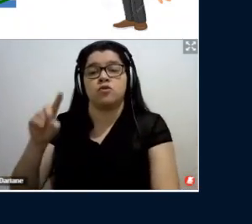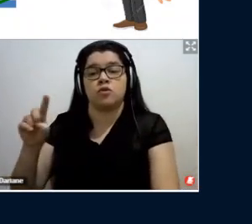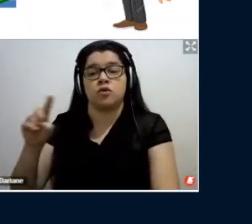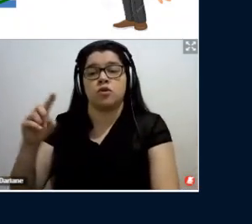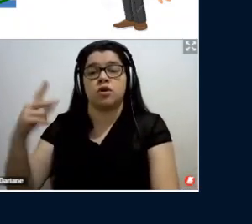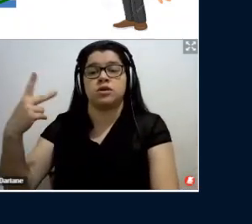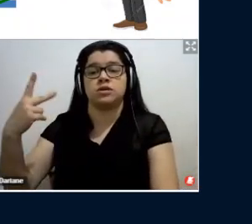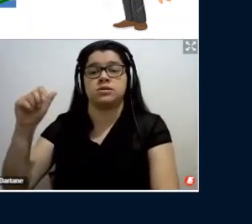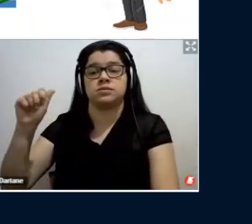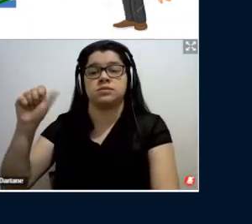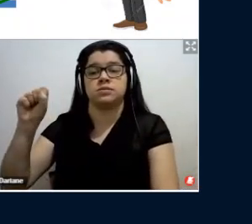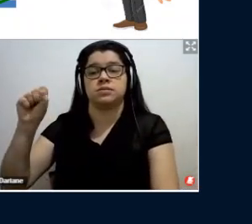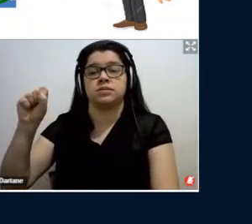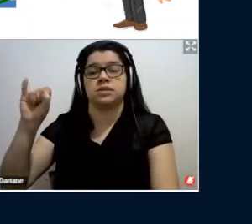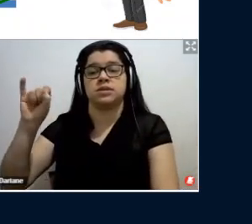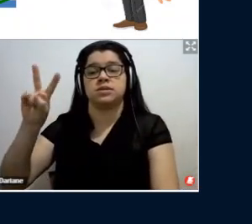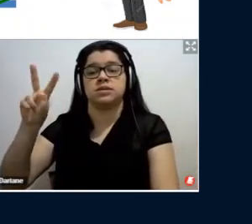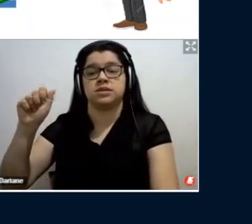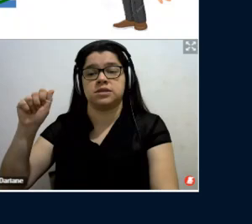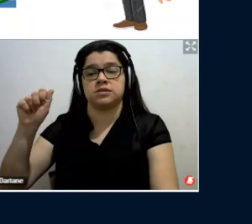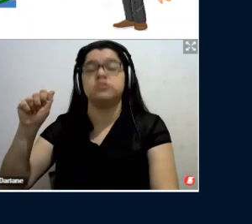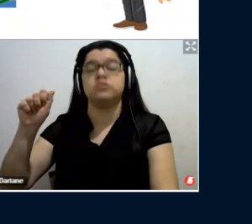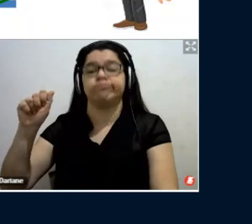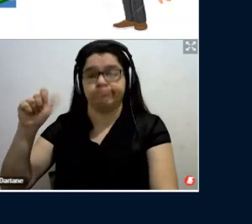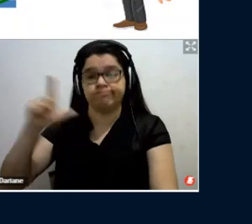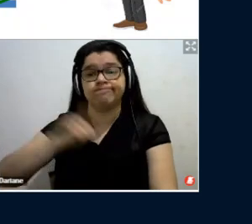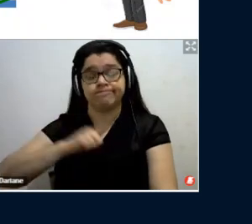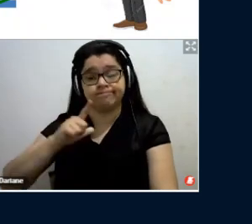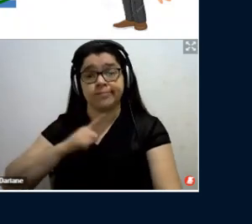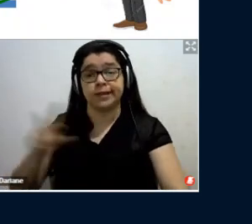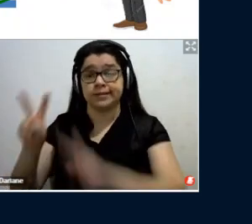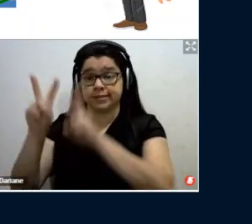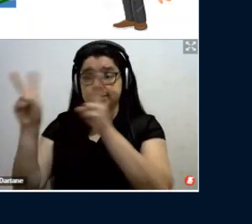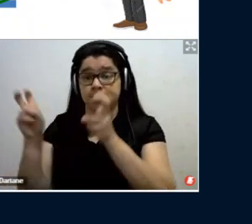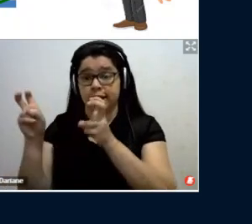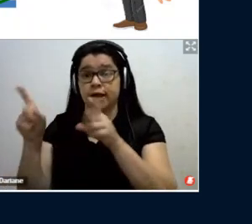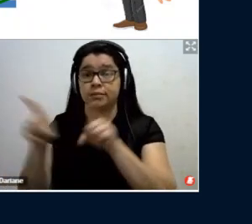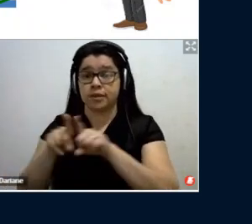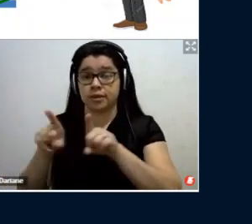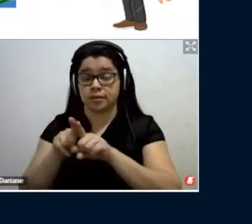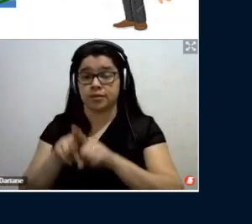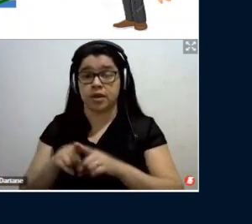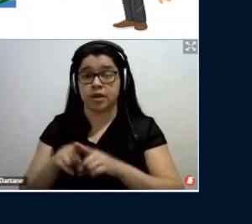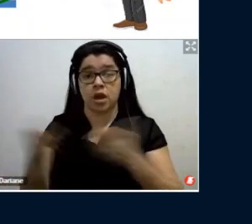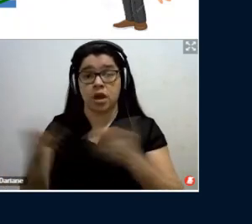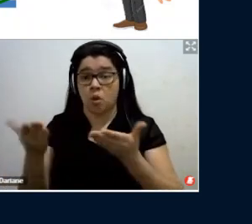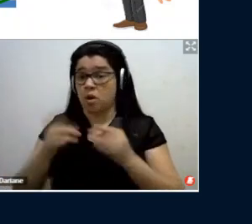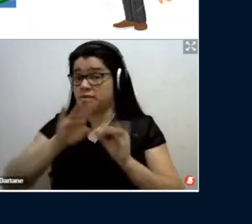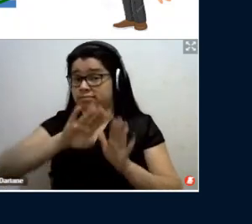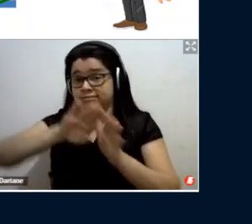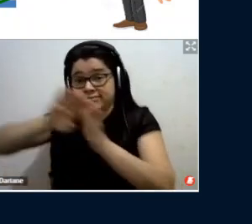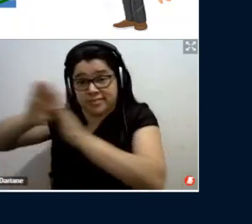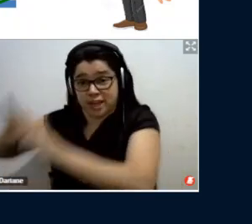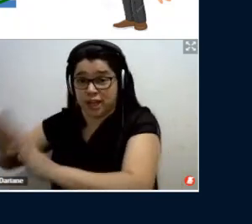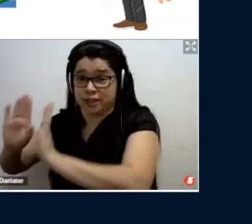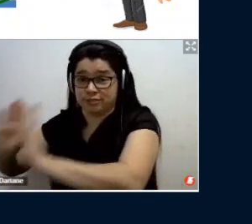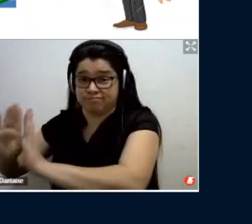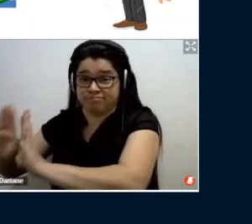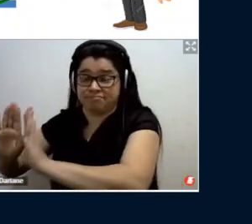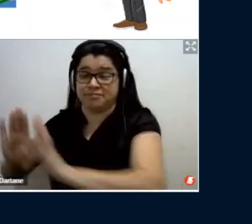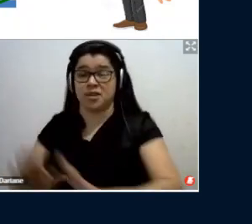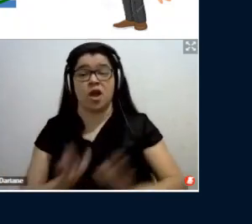Tá? Não vou discutir voz passiva. Tá? Vamos fazer tudo na voz ativa, para não complicar. Tá?